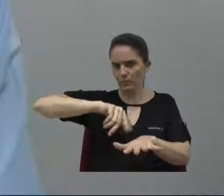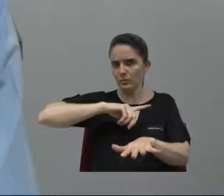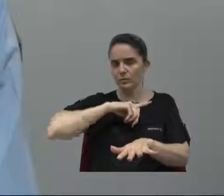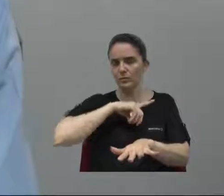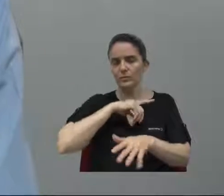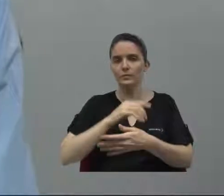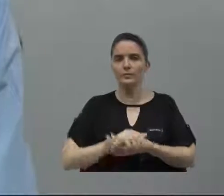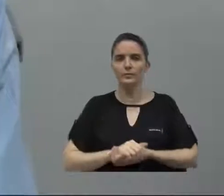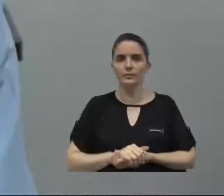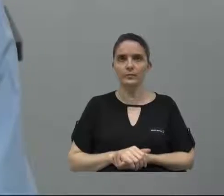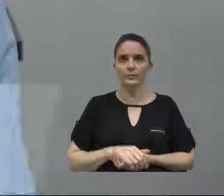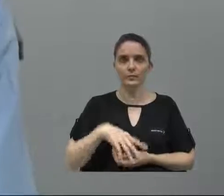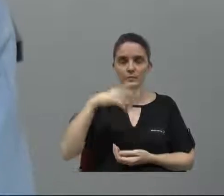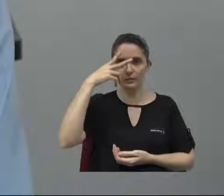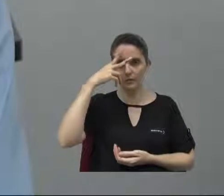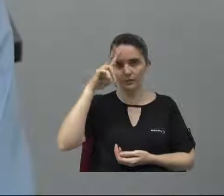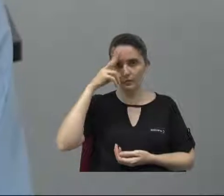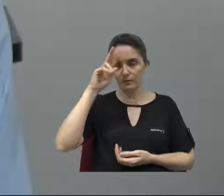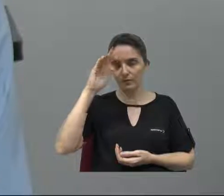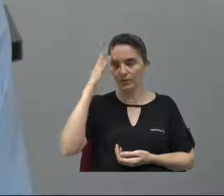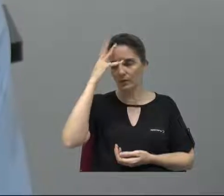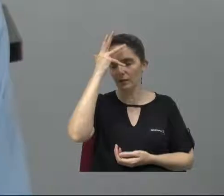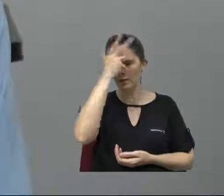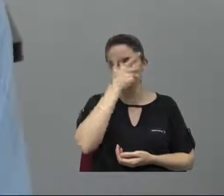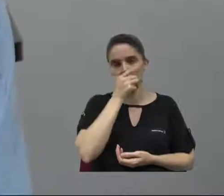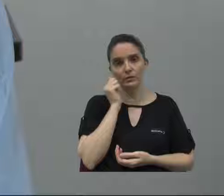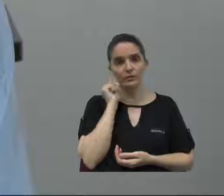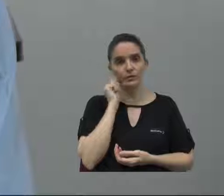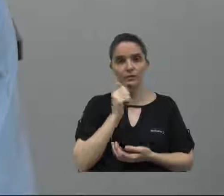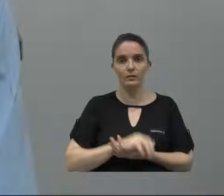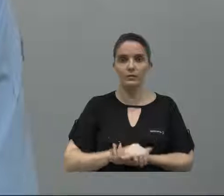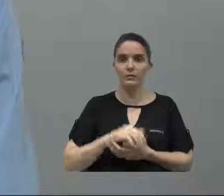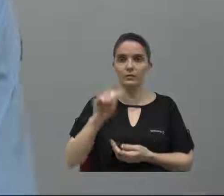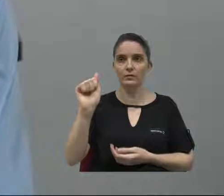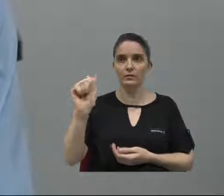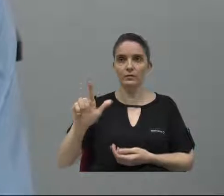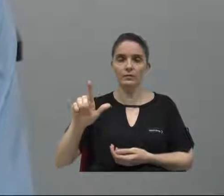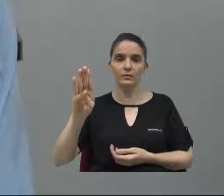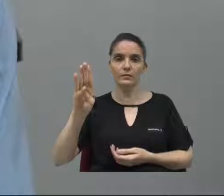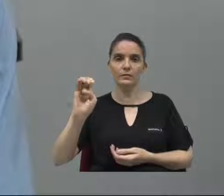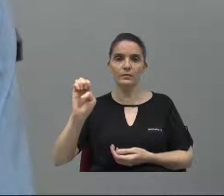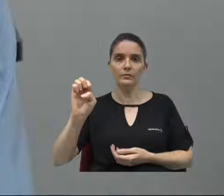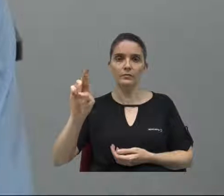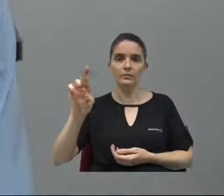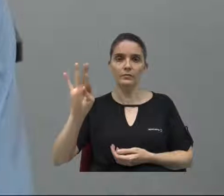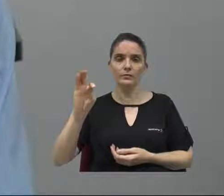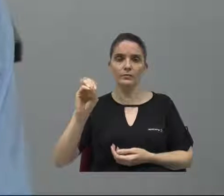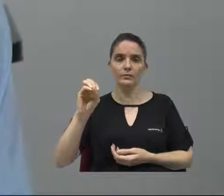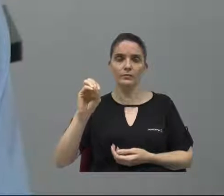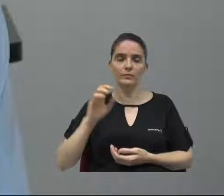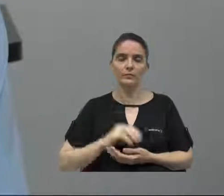Inclusive tem uma história bonita do Alberto Savoy. Inclusive a esposa do Nilton faz